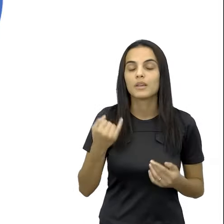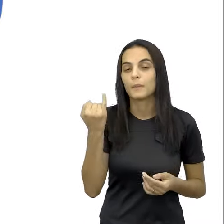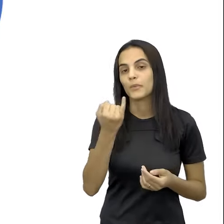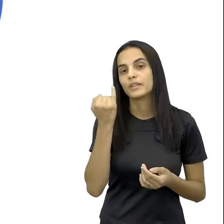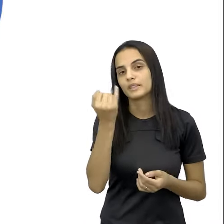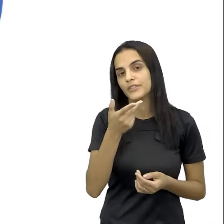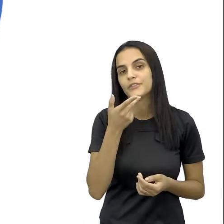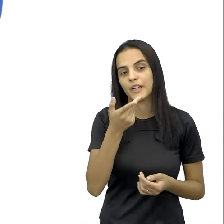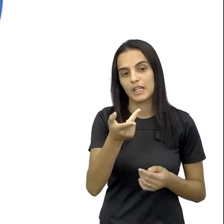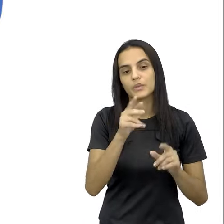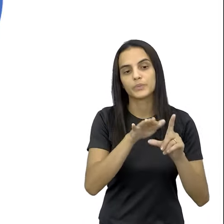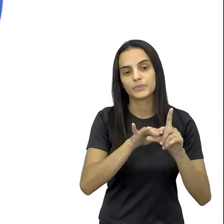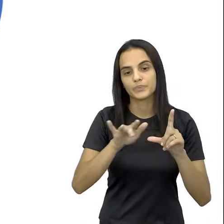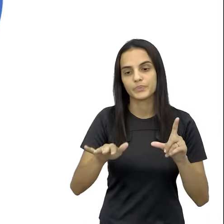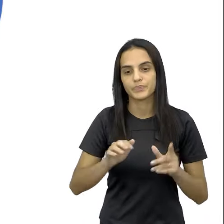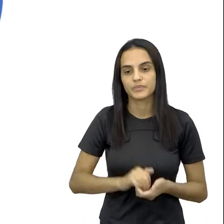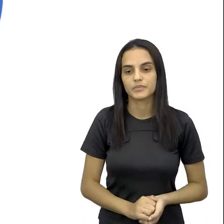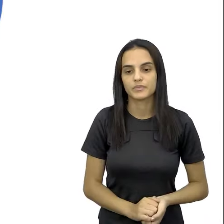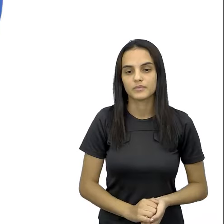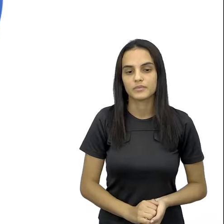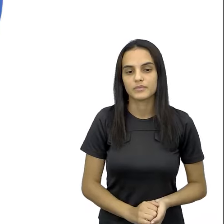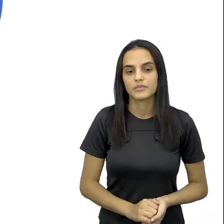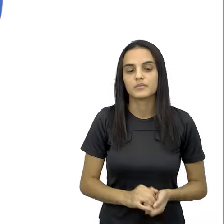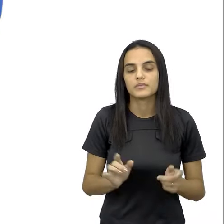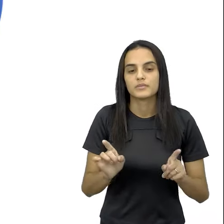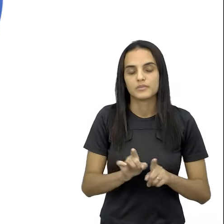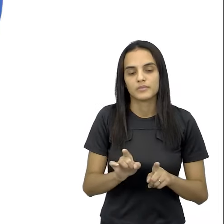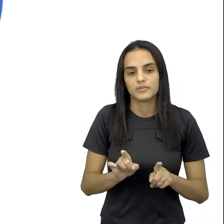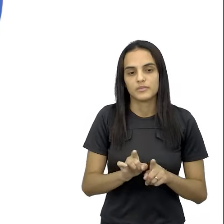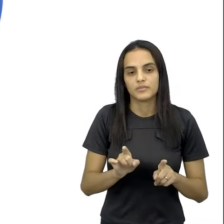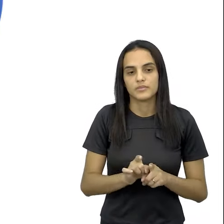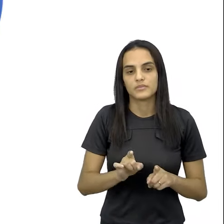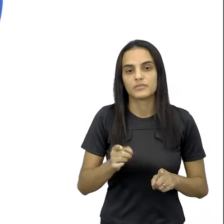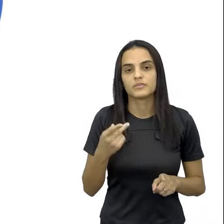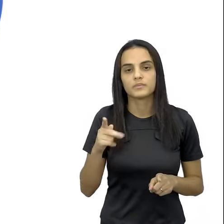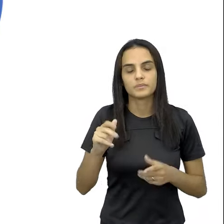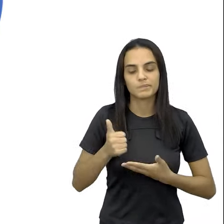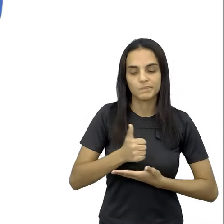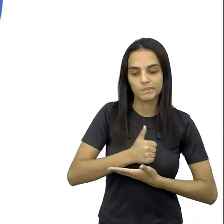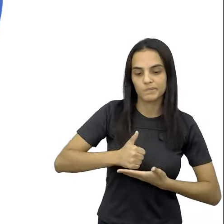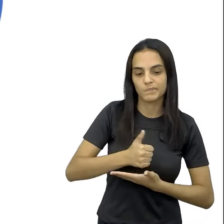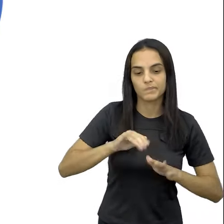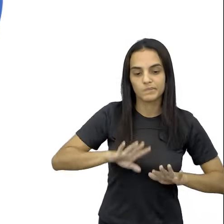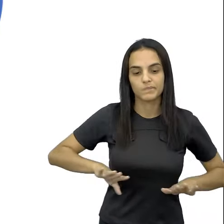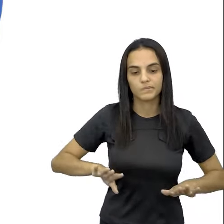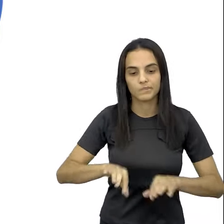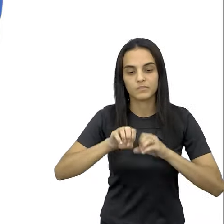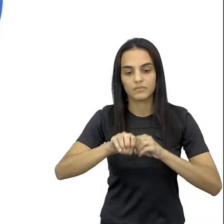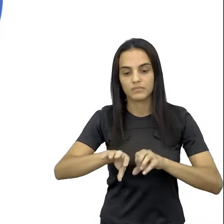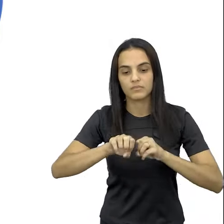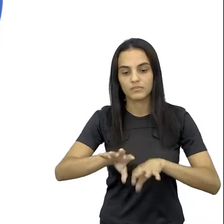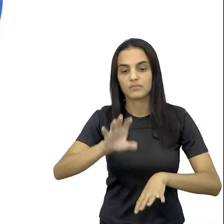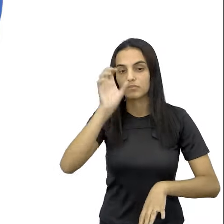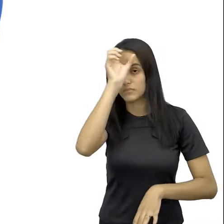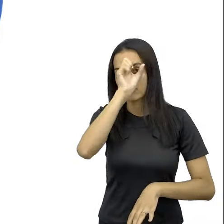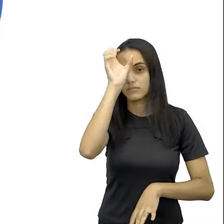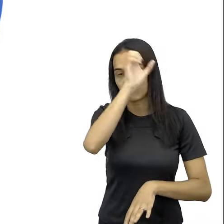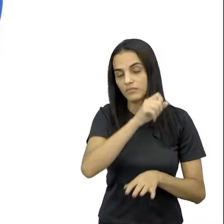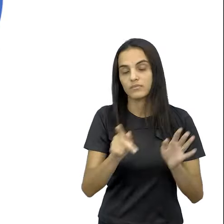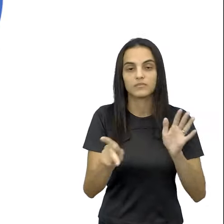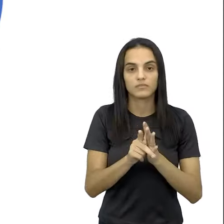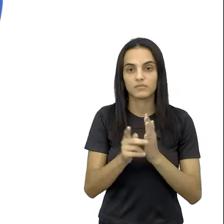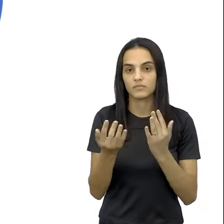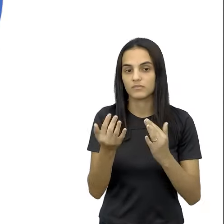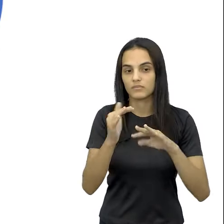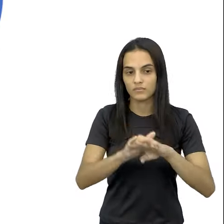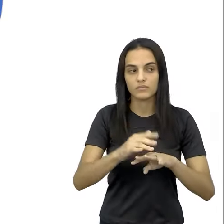falar desse letramento, né? E o quanto que ele embasa todo o ensino e aprendizagem da matemática e